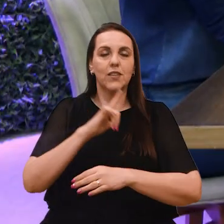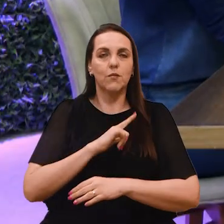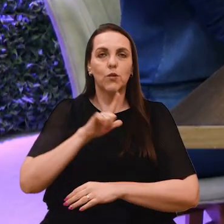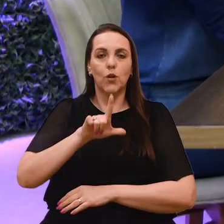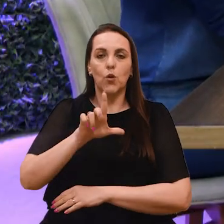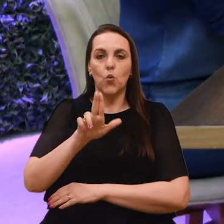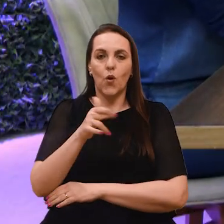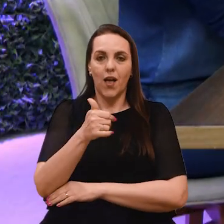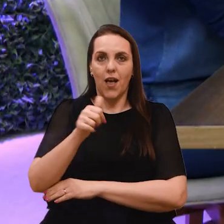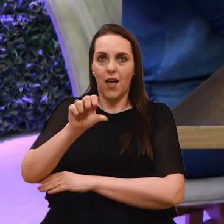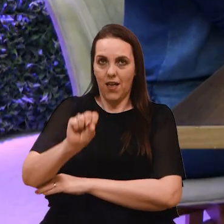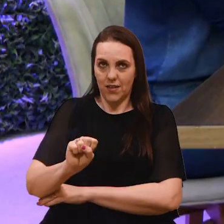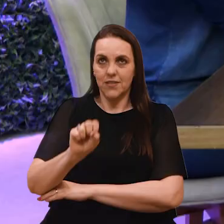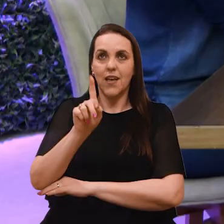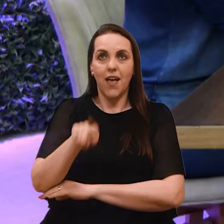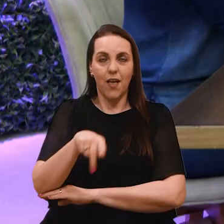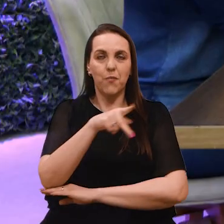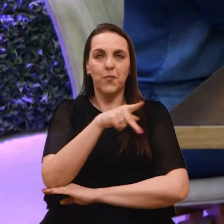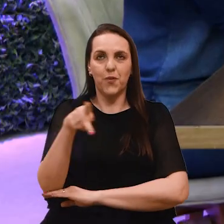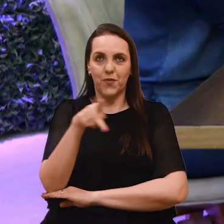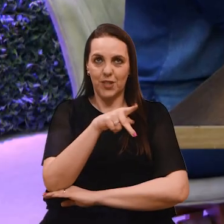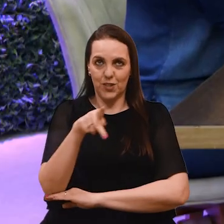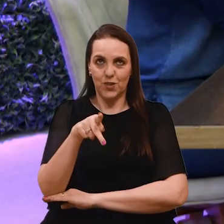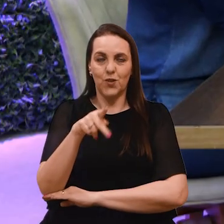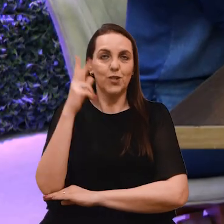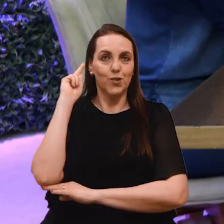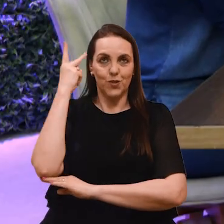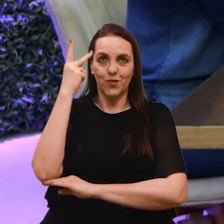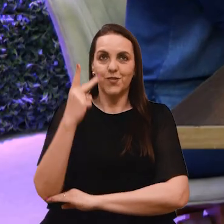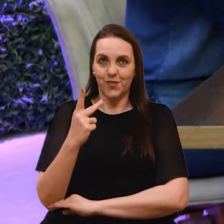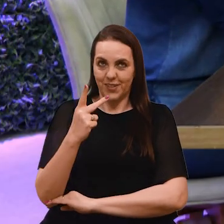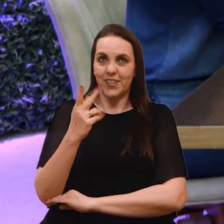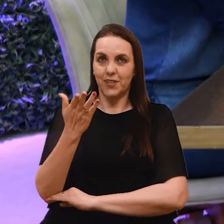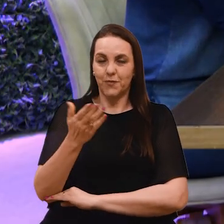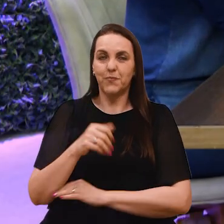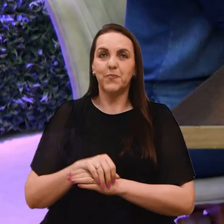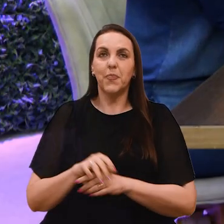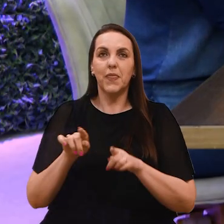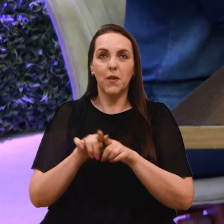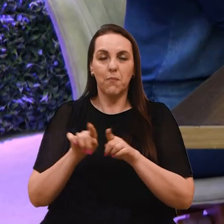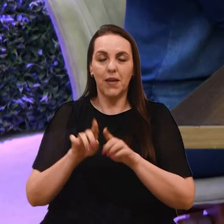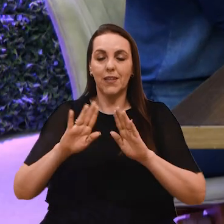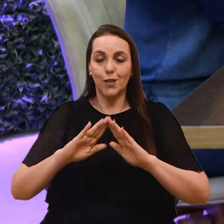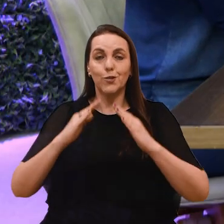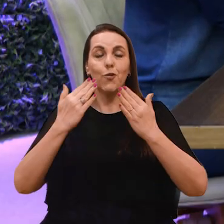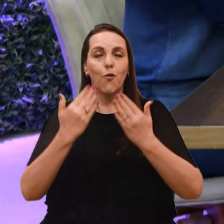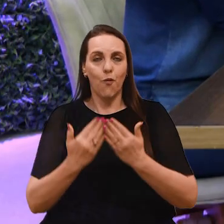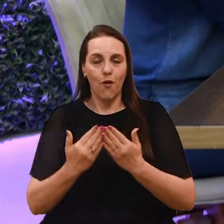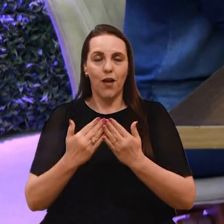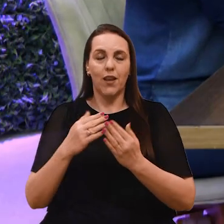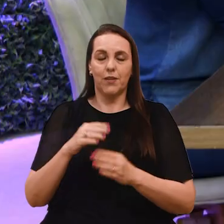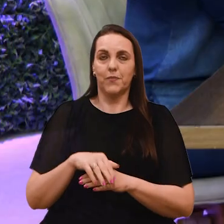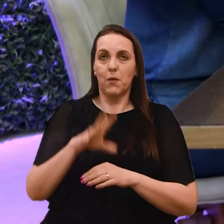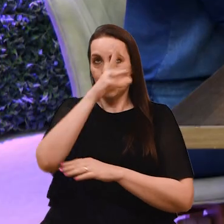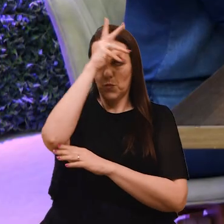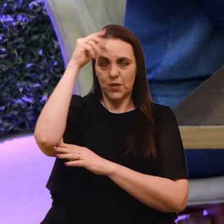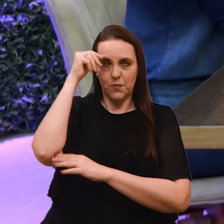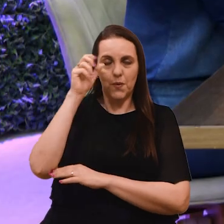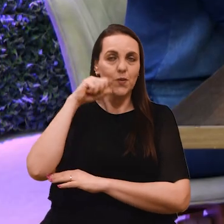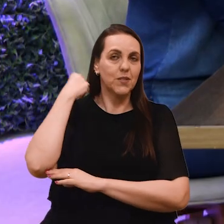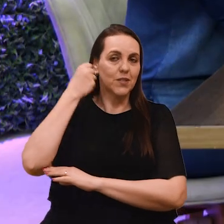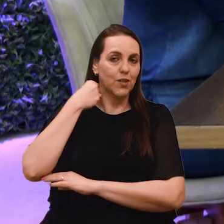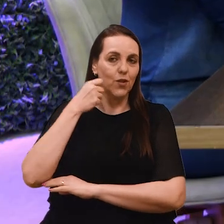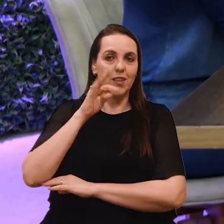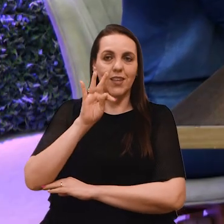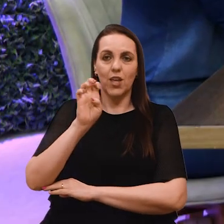Lucas Troglio, que é o professor de História e é o professor da Escola Municipal Senador Teotônio Vilela, daqui de Caxias